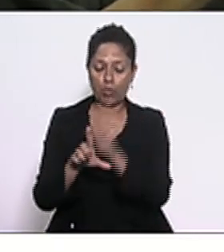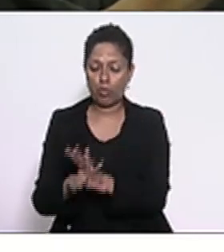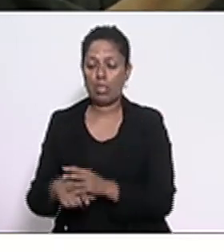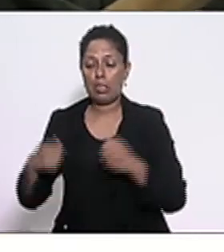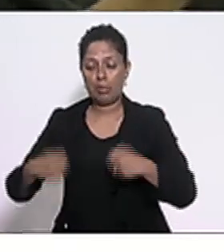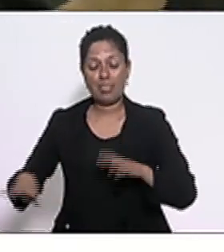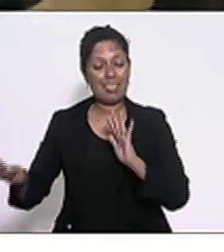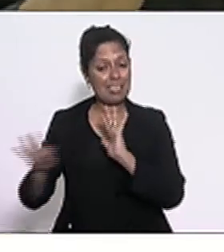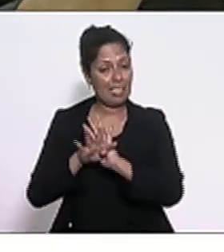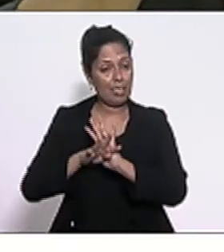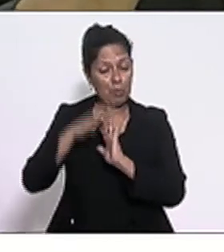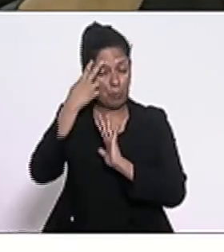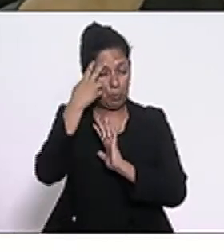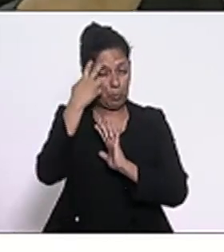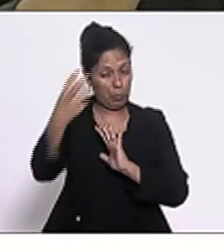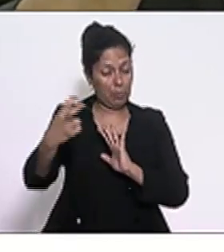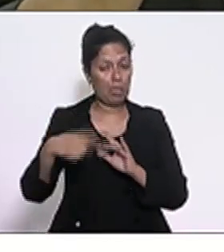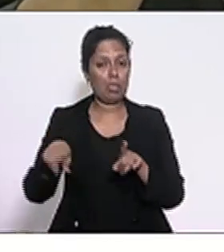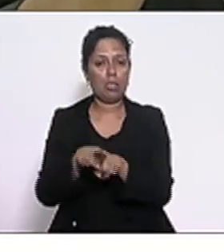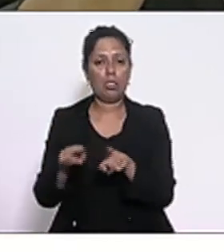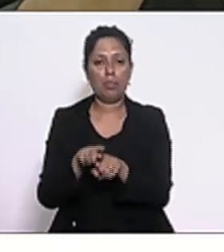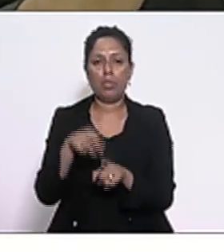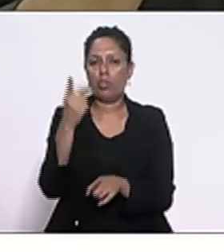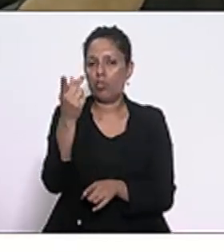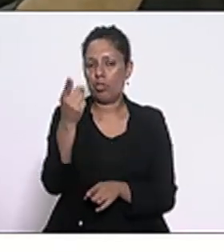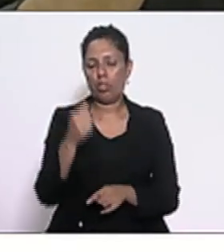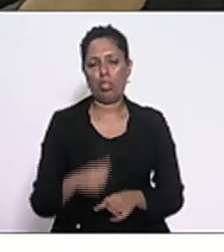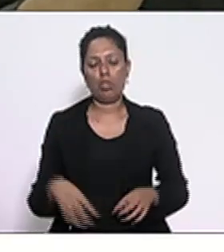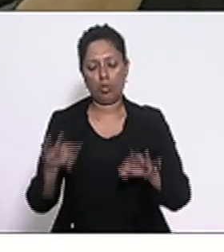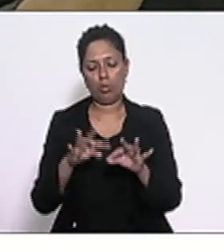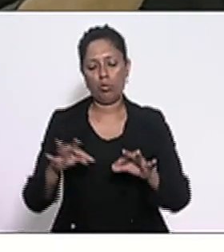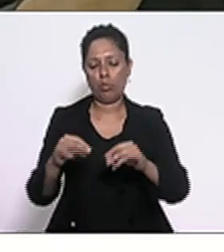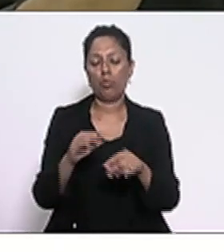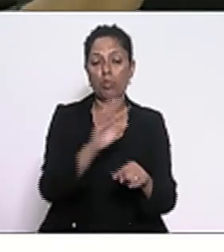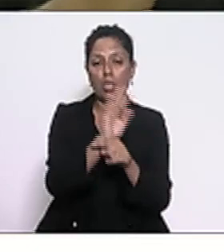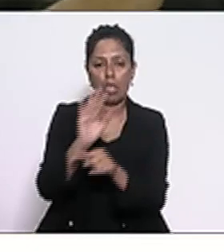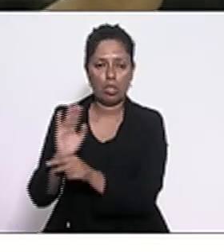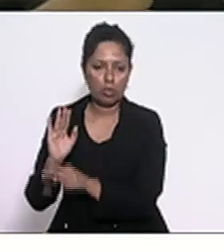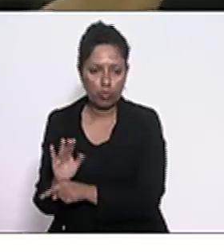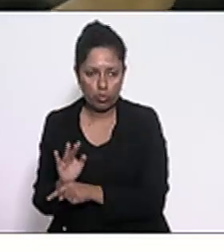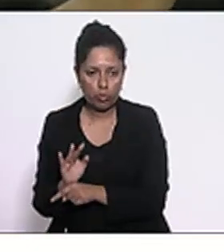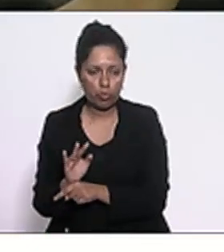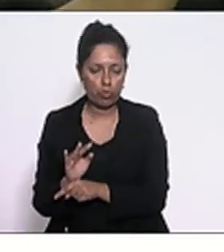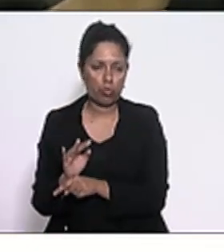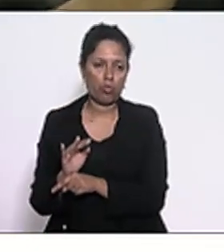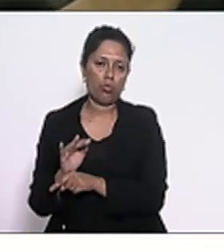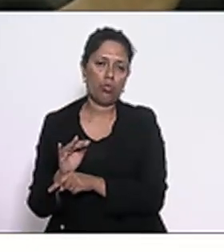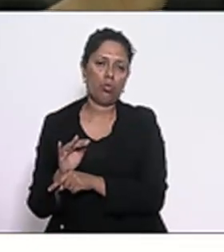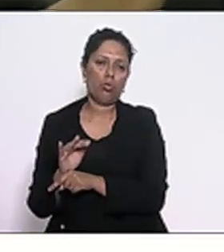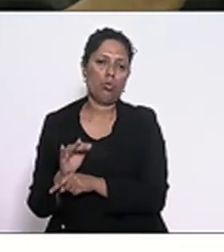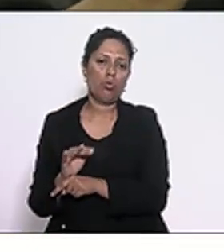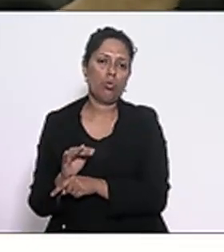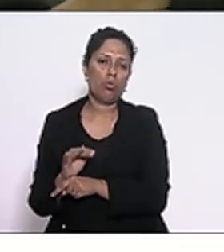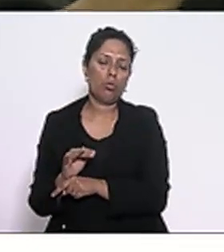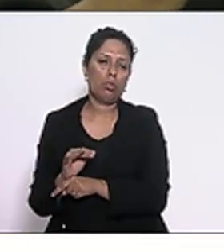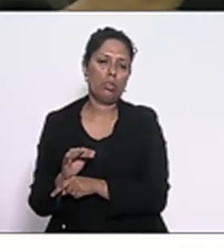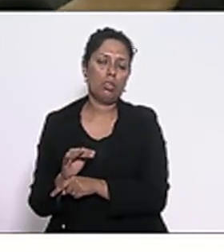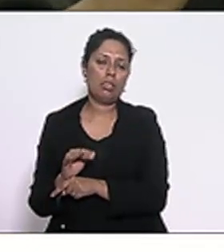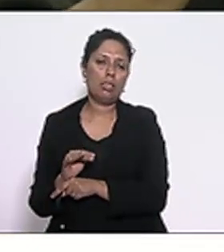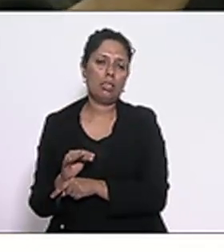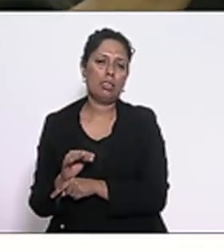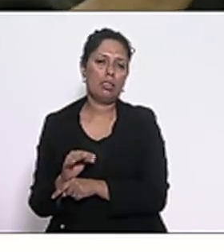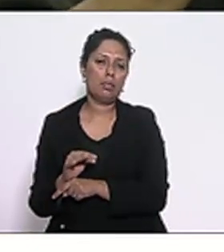técnica e recurso. Então, todo o apoio a sair do mainframe,